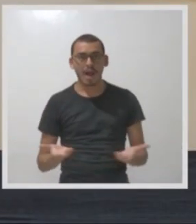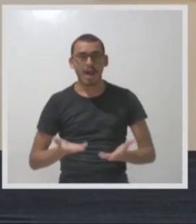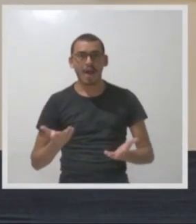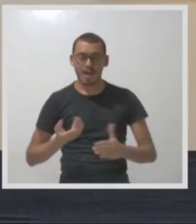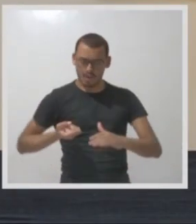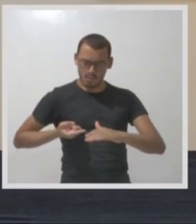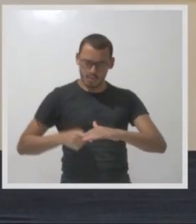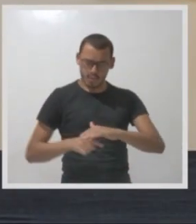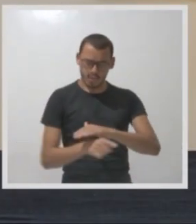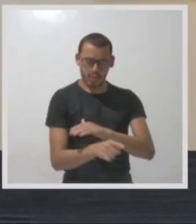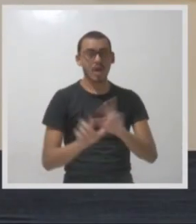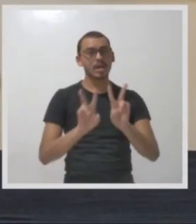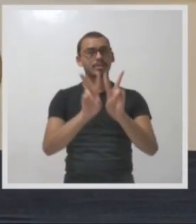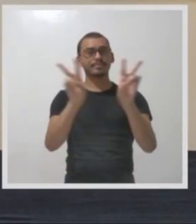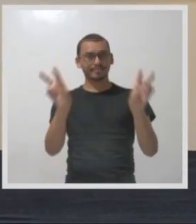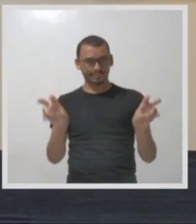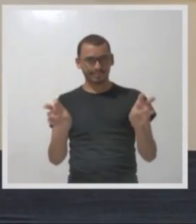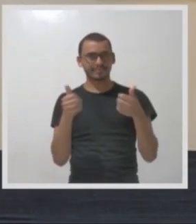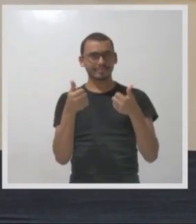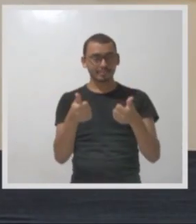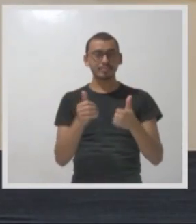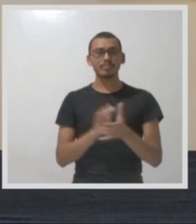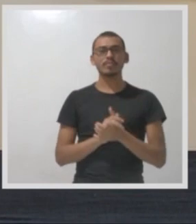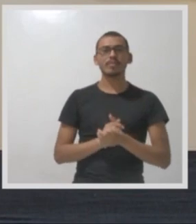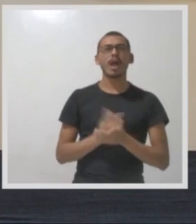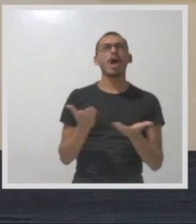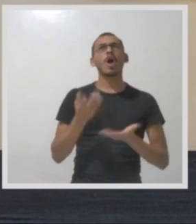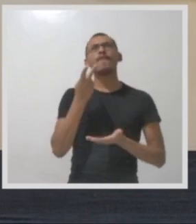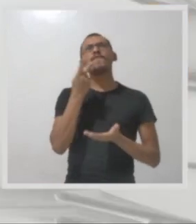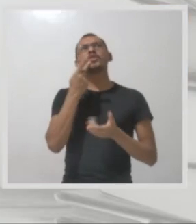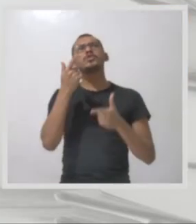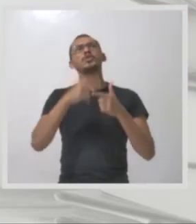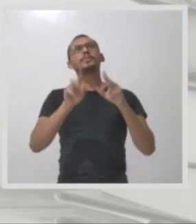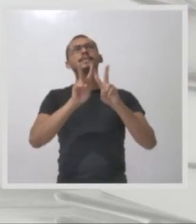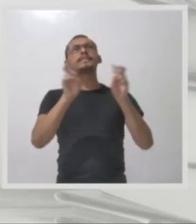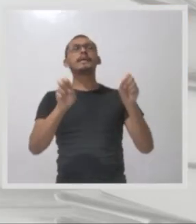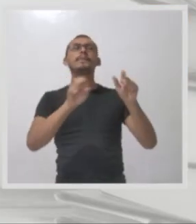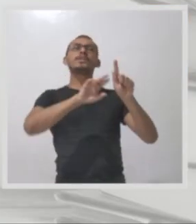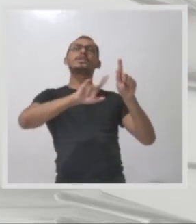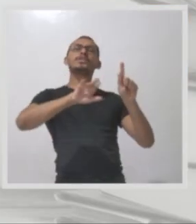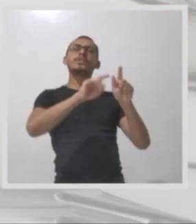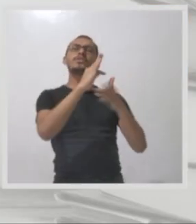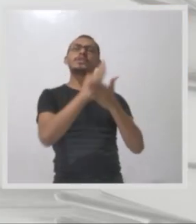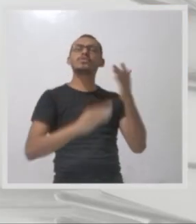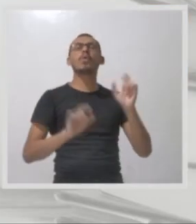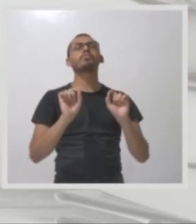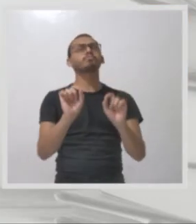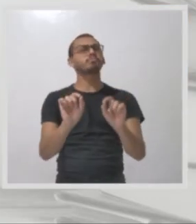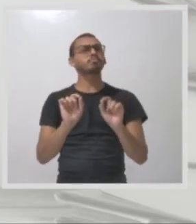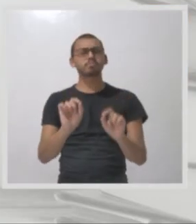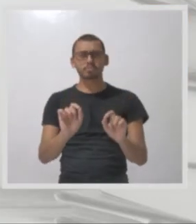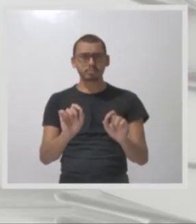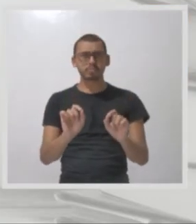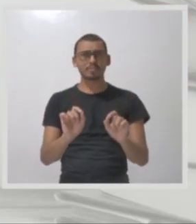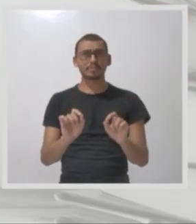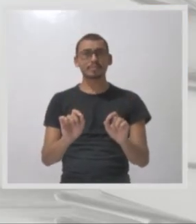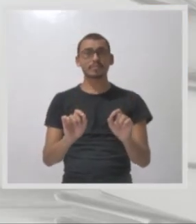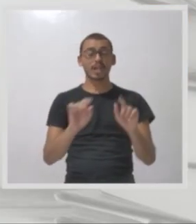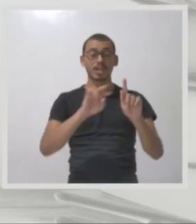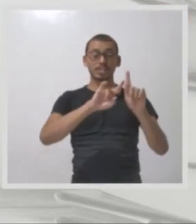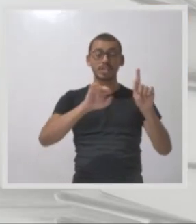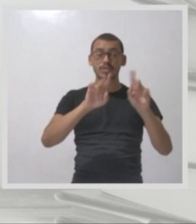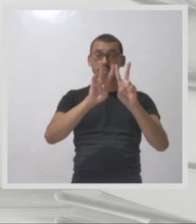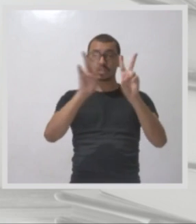aprofundada sobre esse assunto. Tudo bem? Vamos trabalhar sobre o conceito de gênero textual. O que seria gênero textual? É o nome que se dá